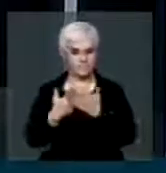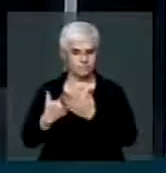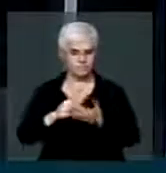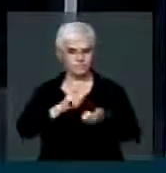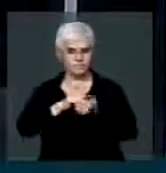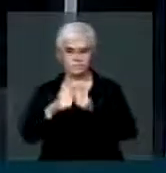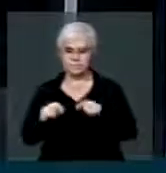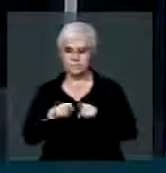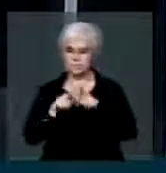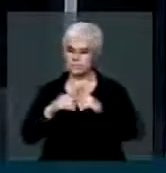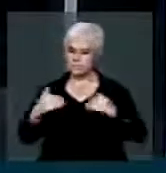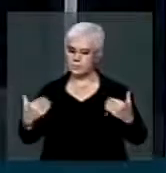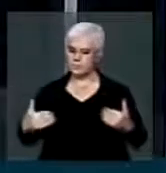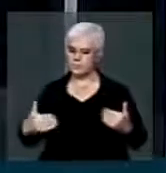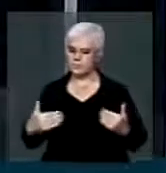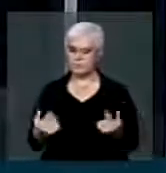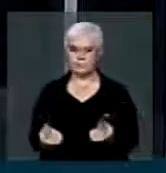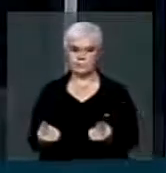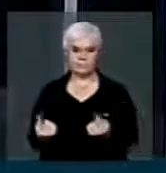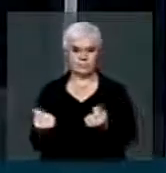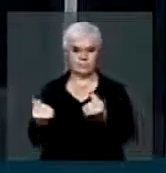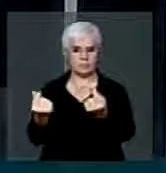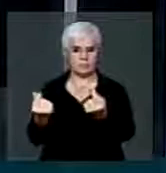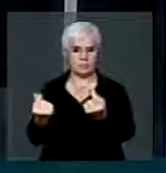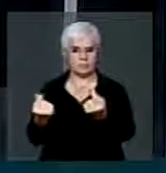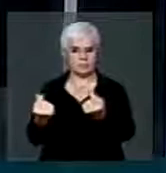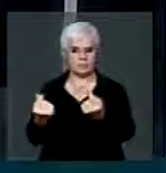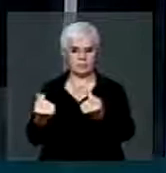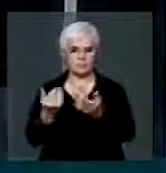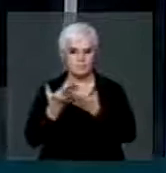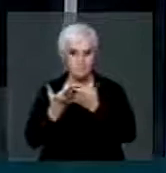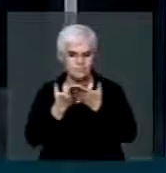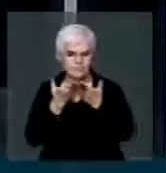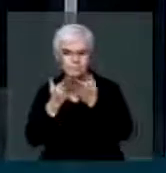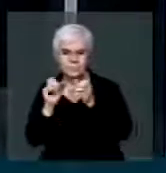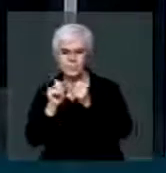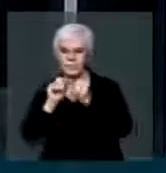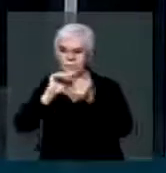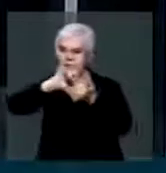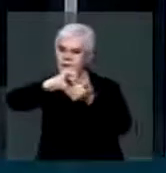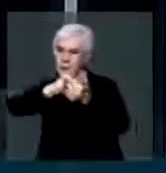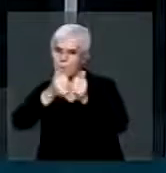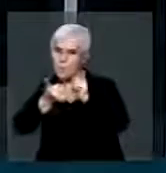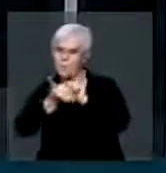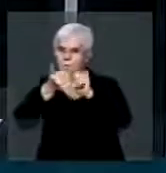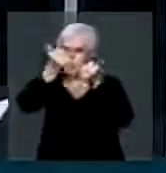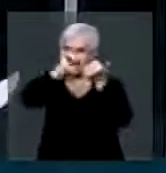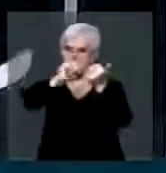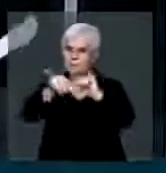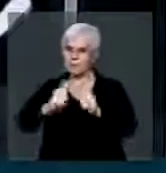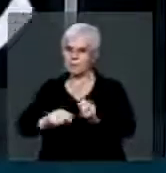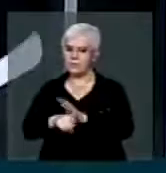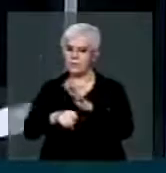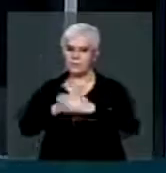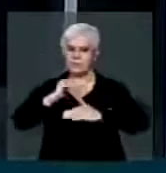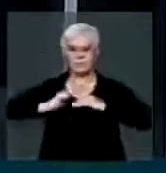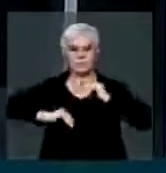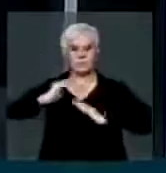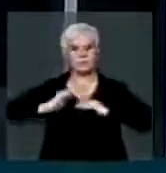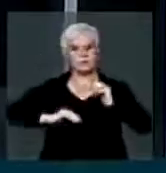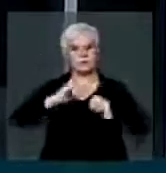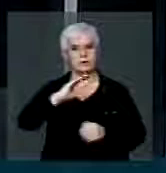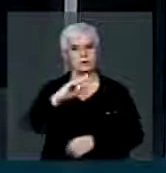também no Ministério da Fazenda, que busca fazer algumas adequações, senhor presidente, na carreira da